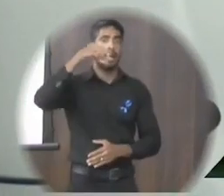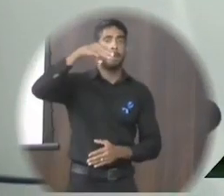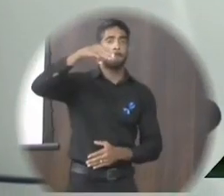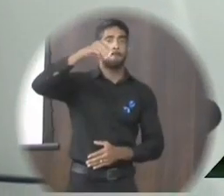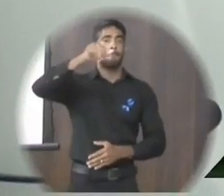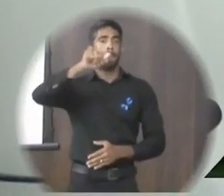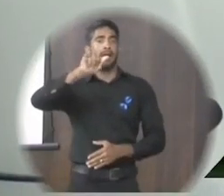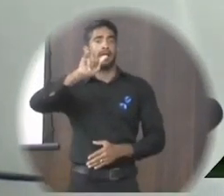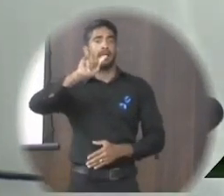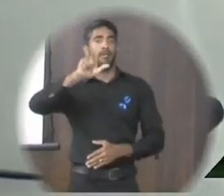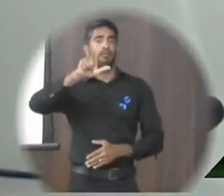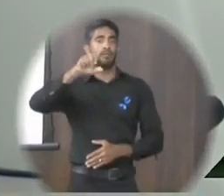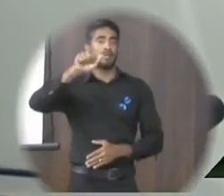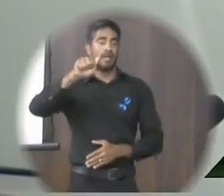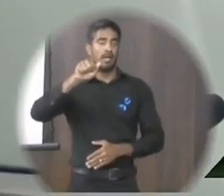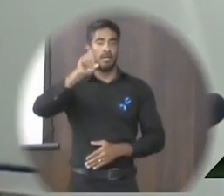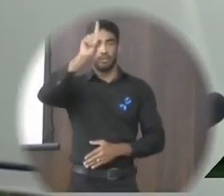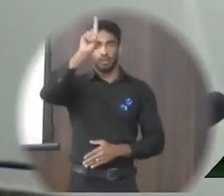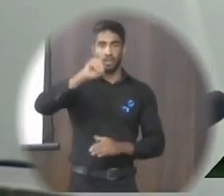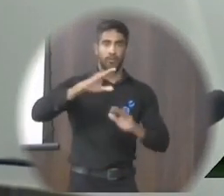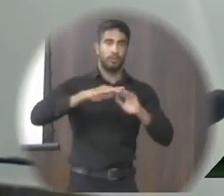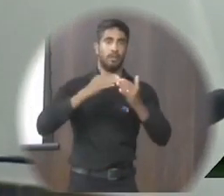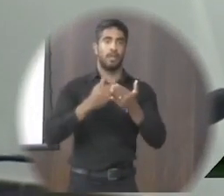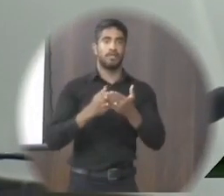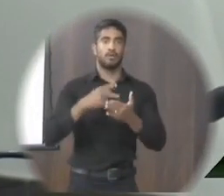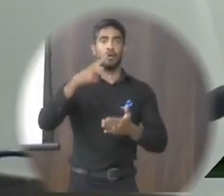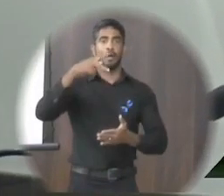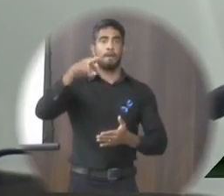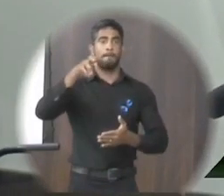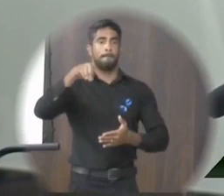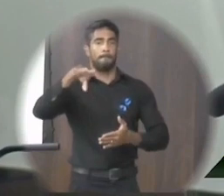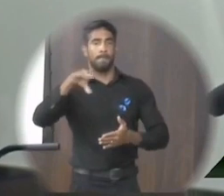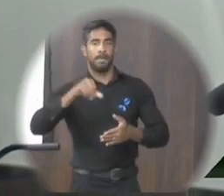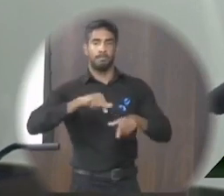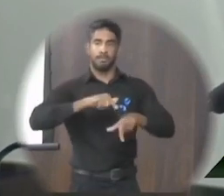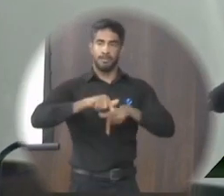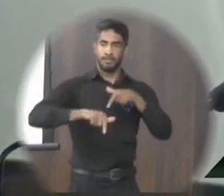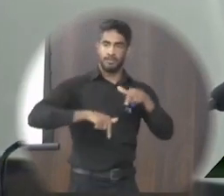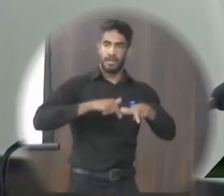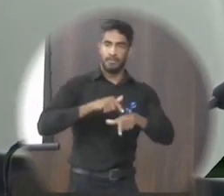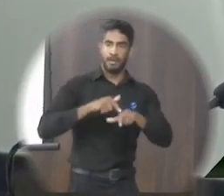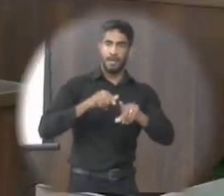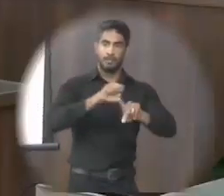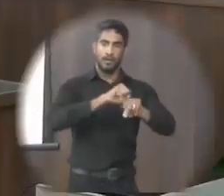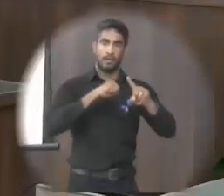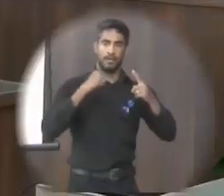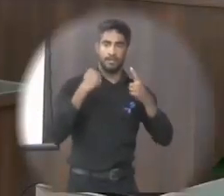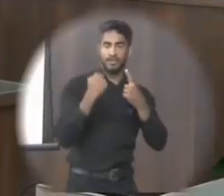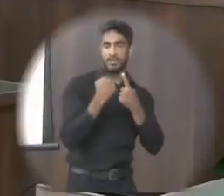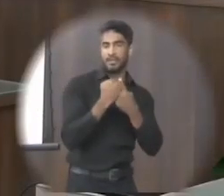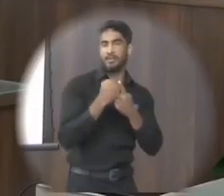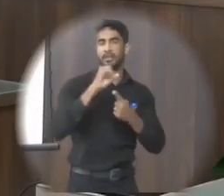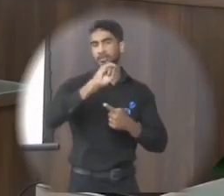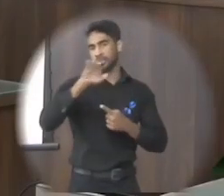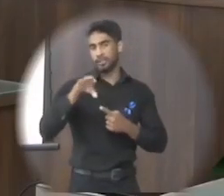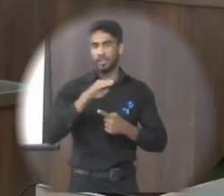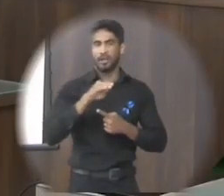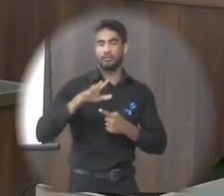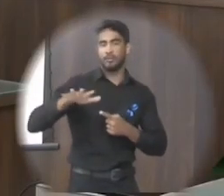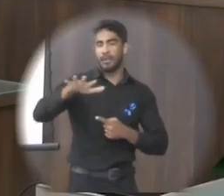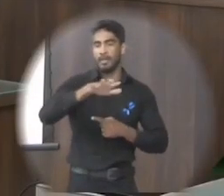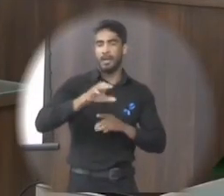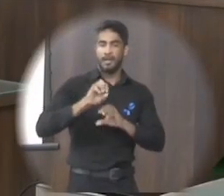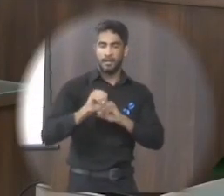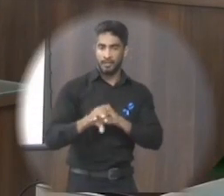Rosa Celestina, diretora e presidente do Colégio Prêmio em Janaúba, pelos relevantes serviços prestados à sociedade janaubense, principalmente no que tange à